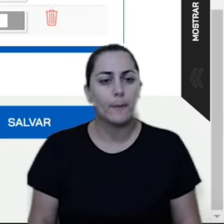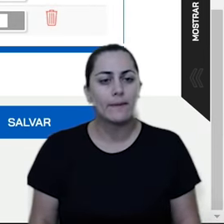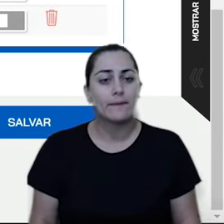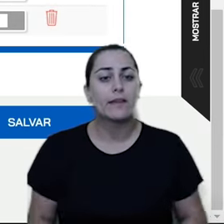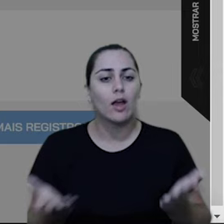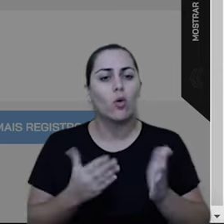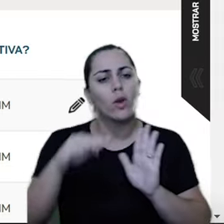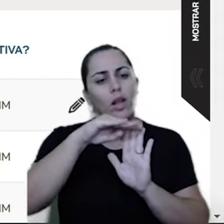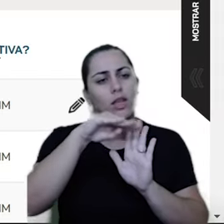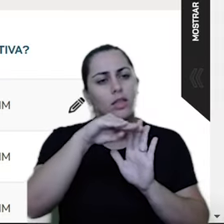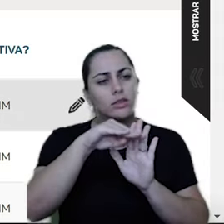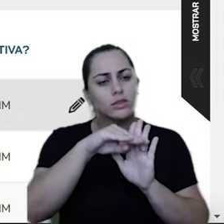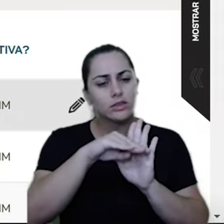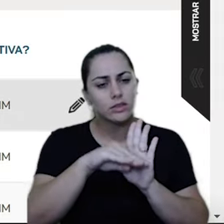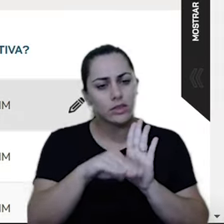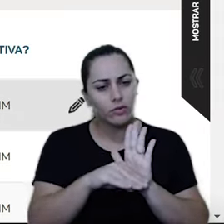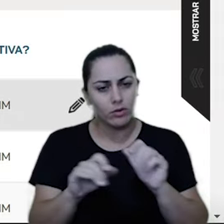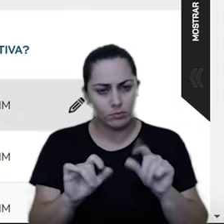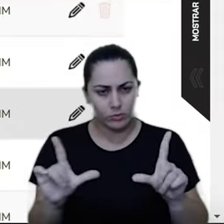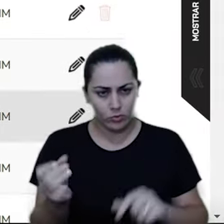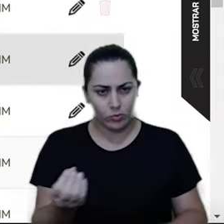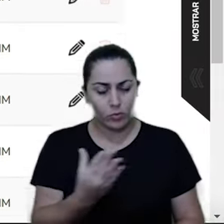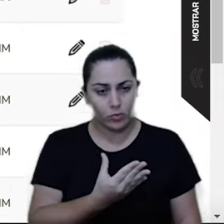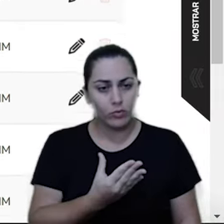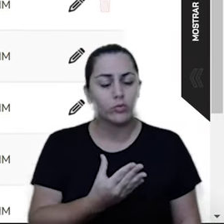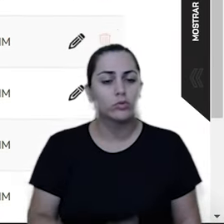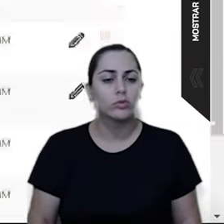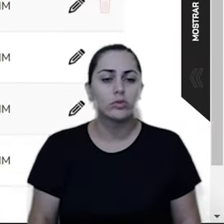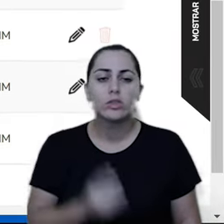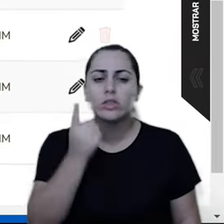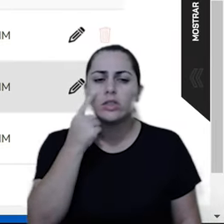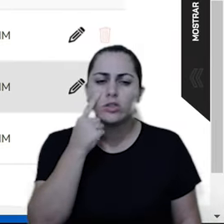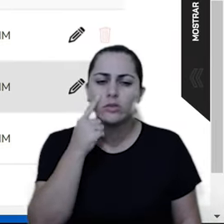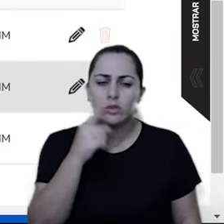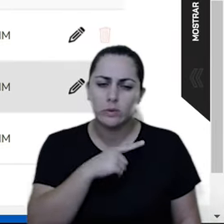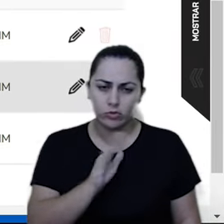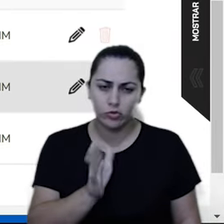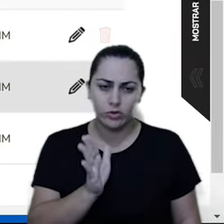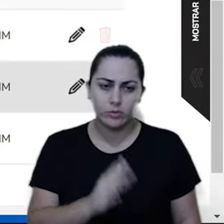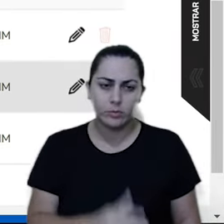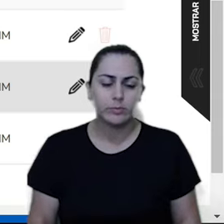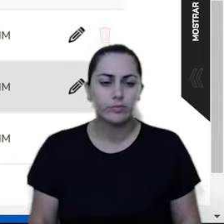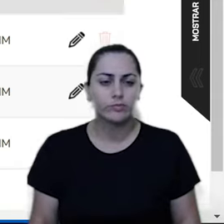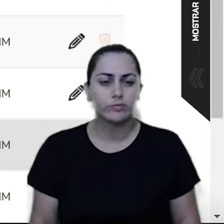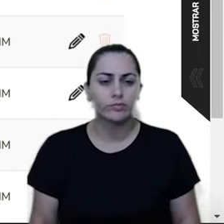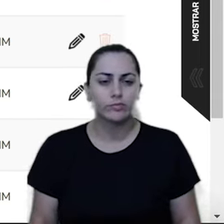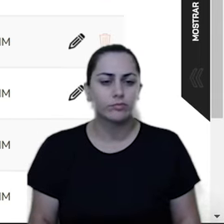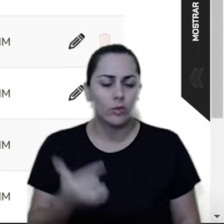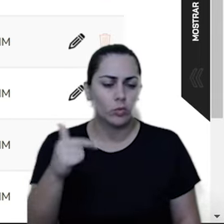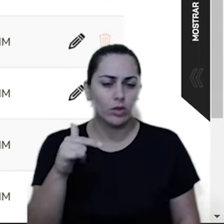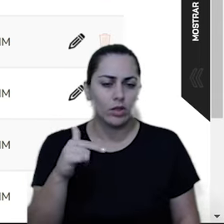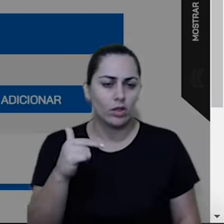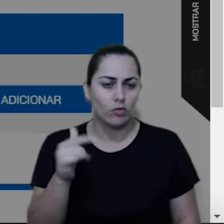eu venho aqui na listinha para abrir uma nova eu posso criar deixa eu ver se por acaso eu tenho uma aqui é não